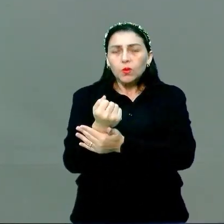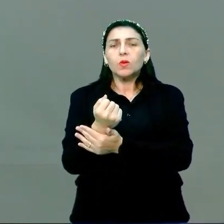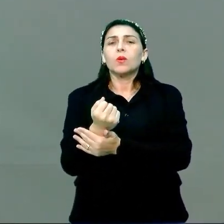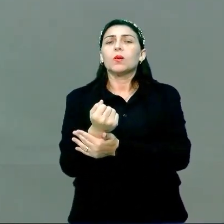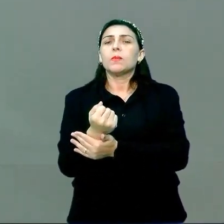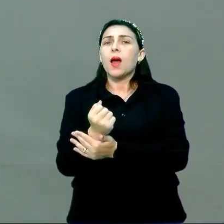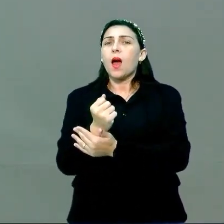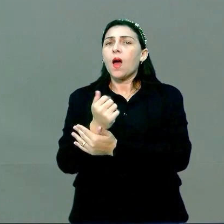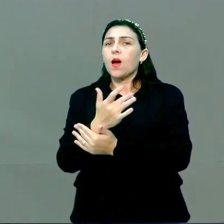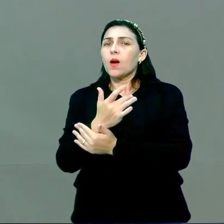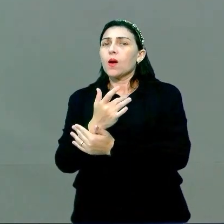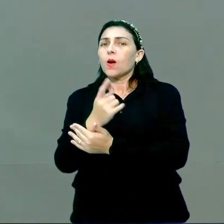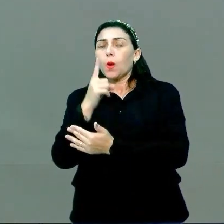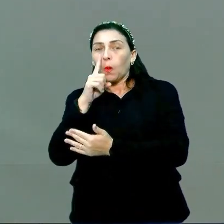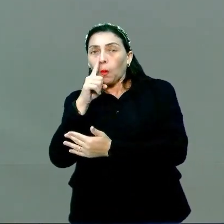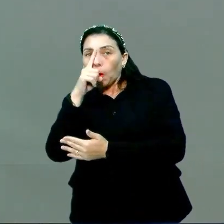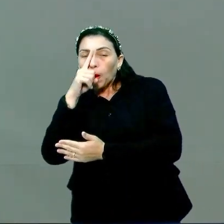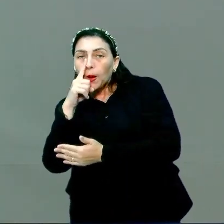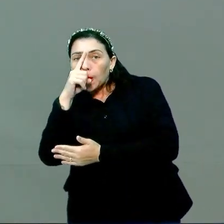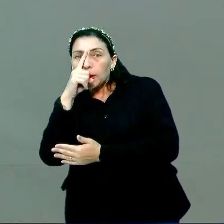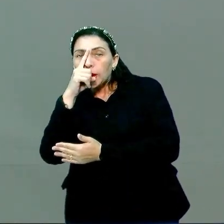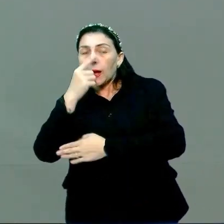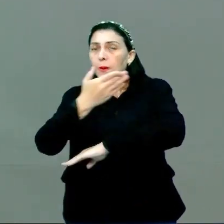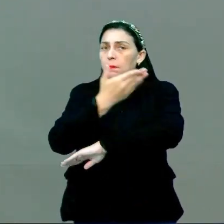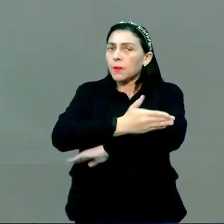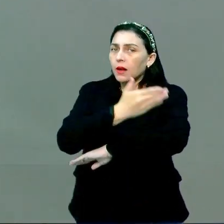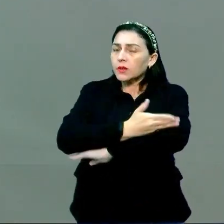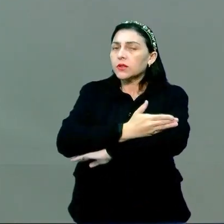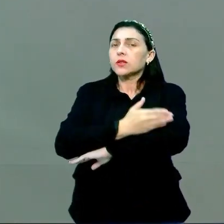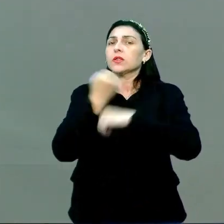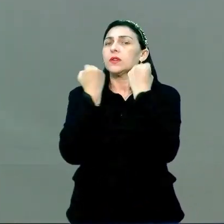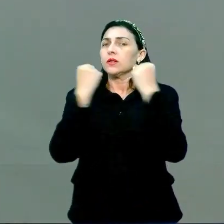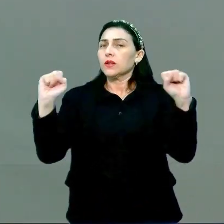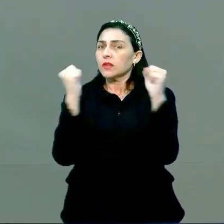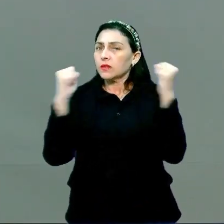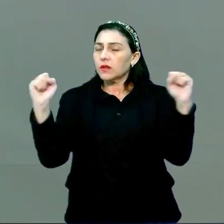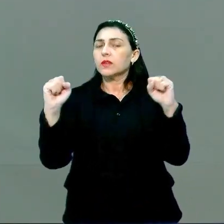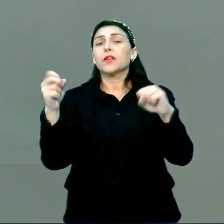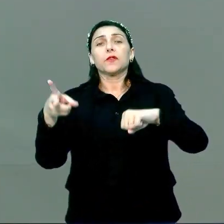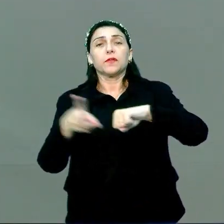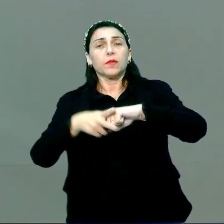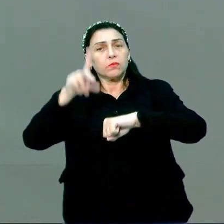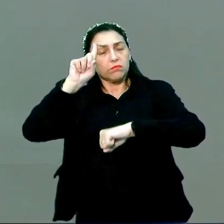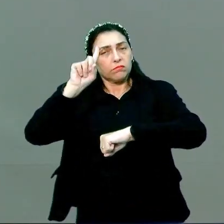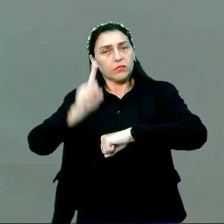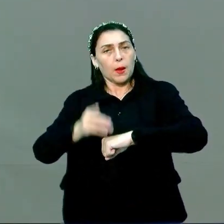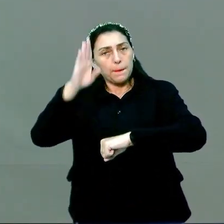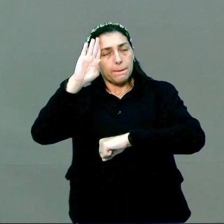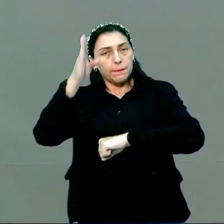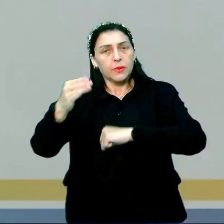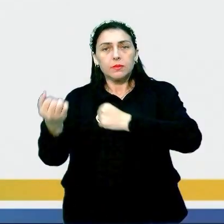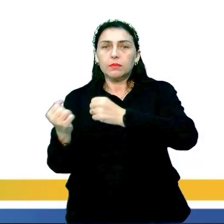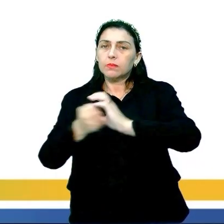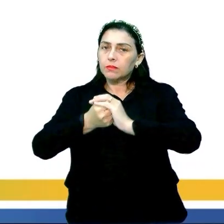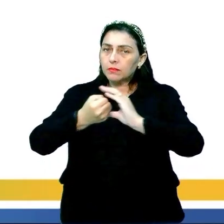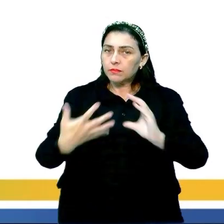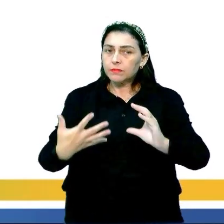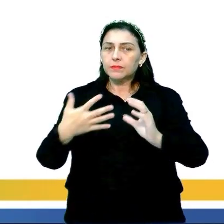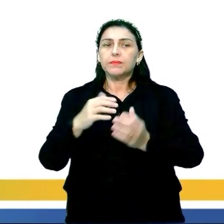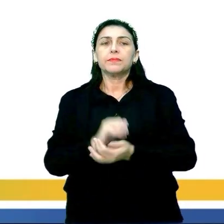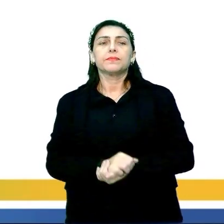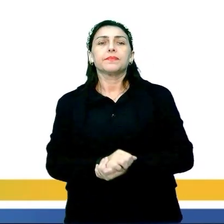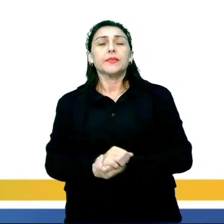isso, tome essa atitude, pratique atividade física. Então, verbos no imperativo é uma das principais